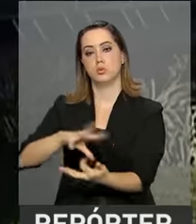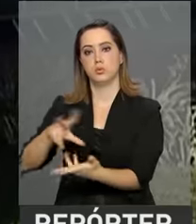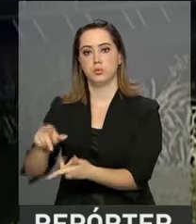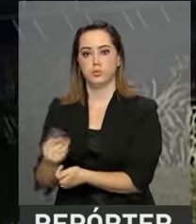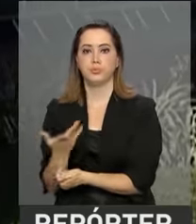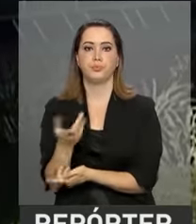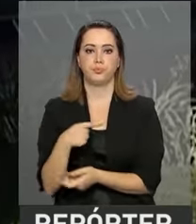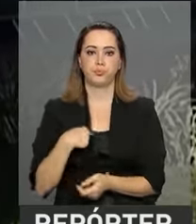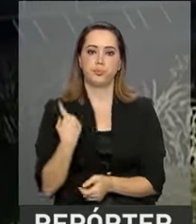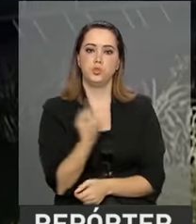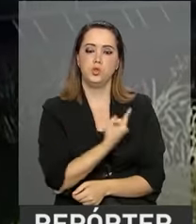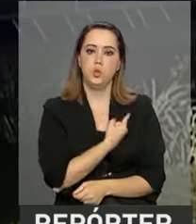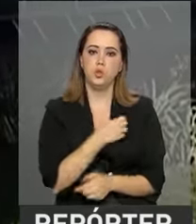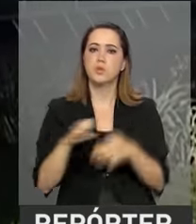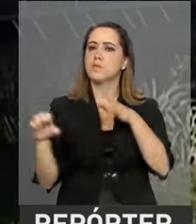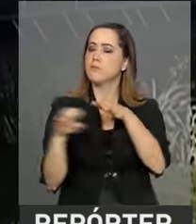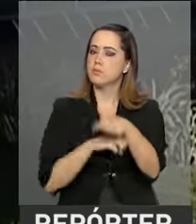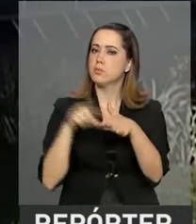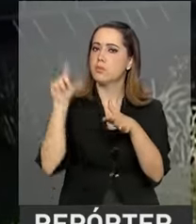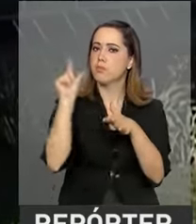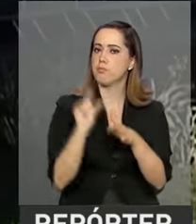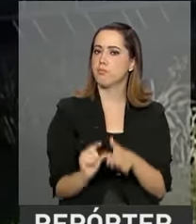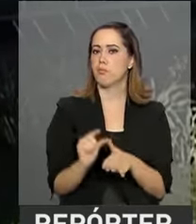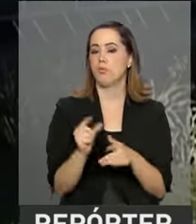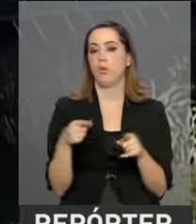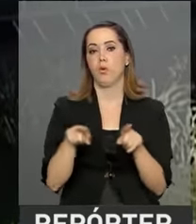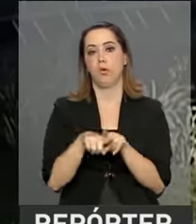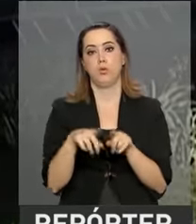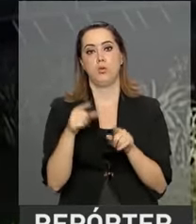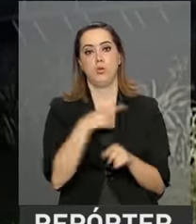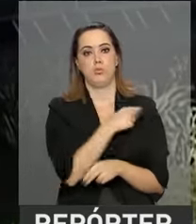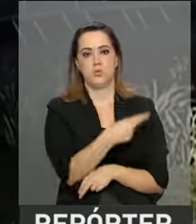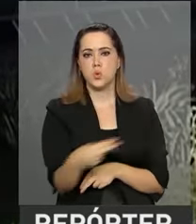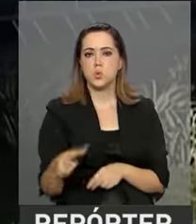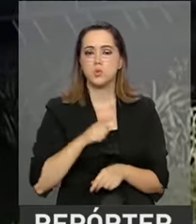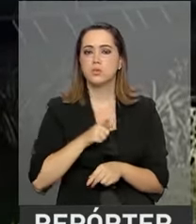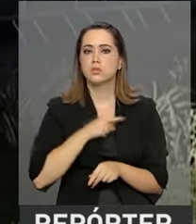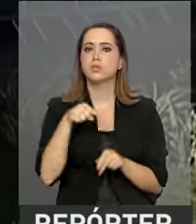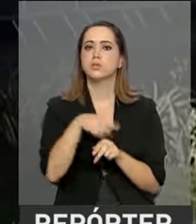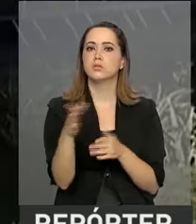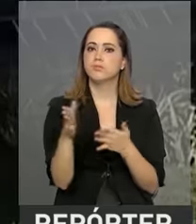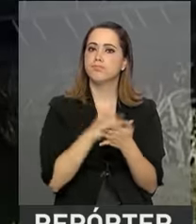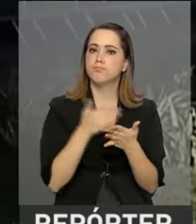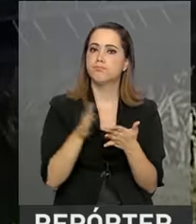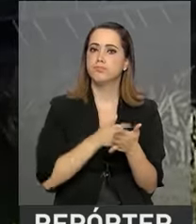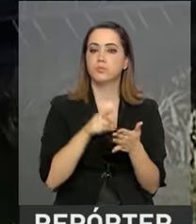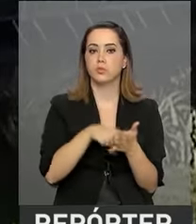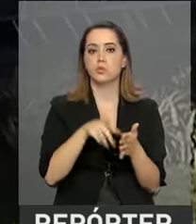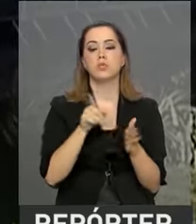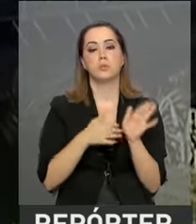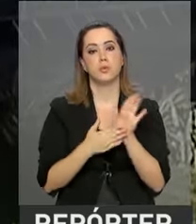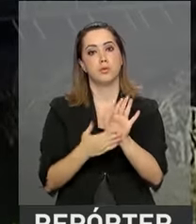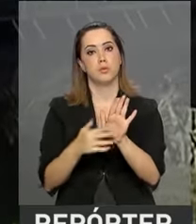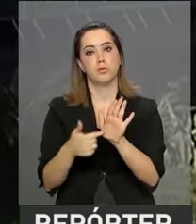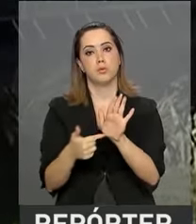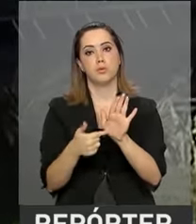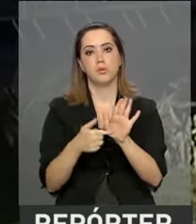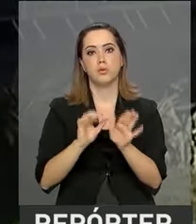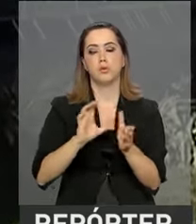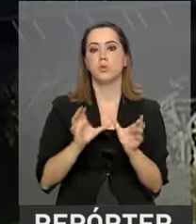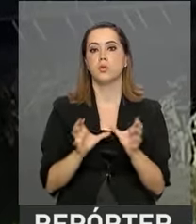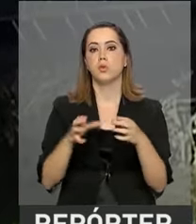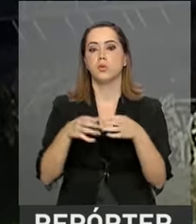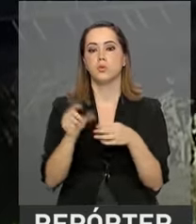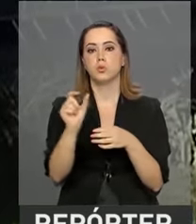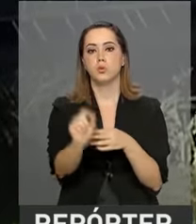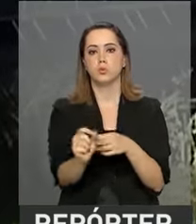micro e pequenas empresas. Os produtos que estão nesse catálogo também vão ficar expostos durante os Jogos Olímpicos na Associação